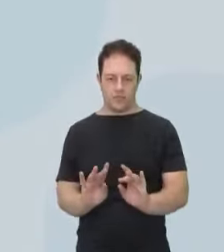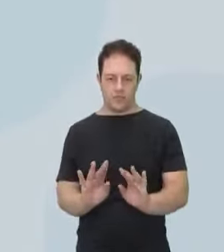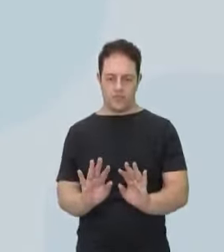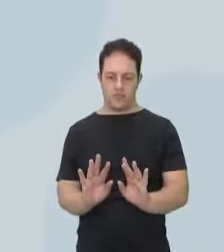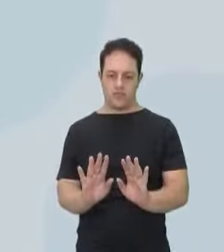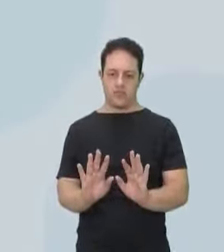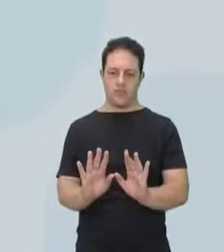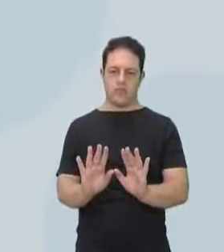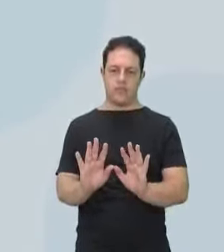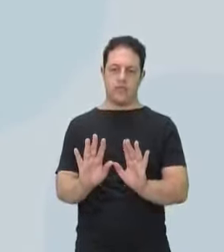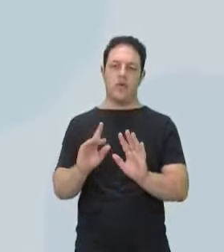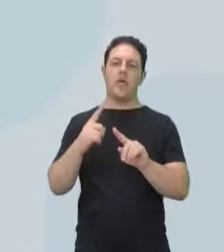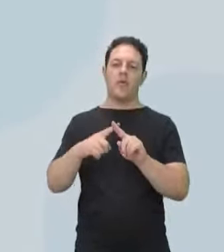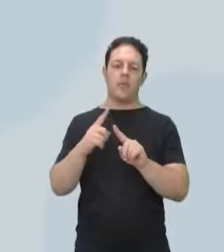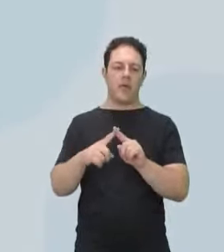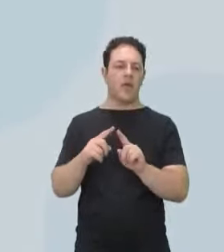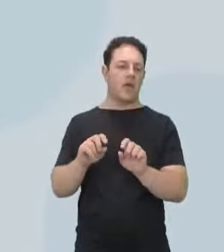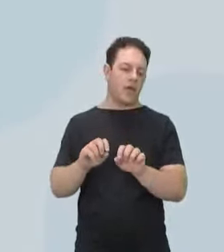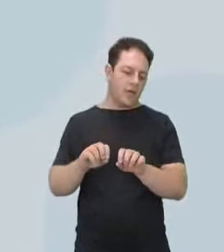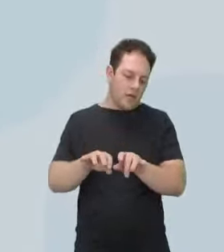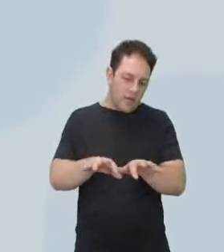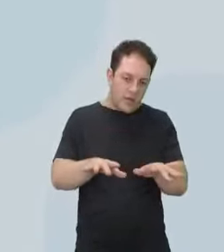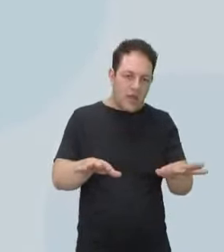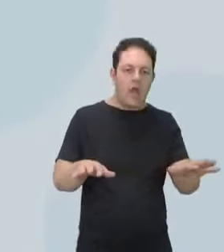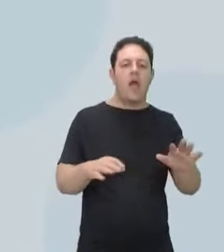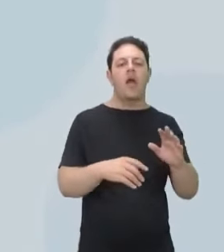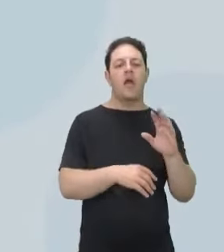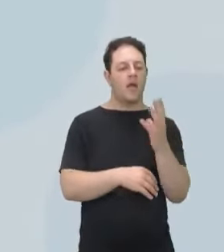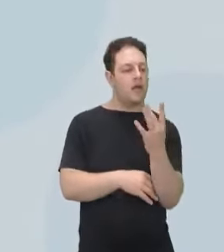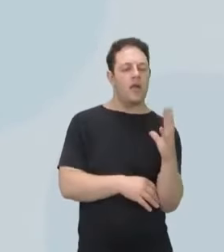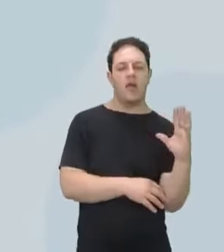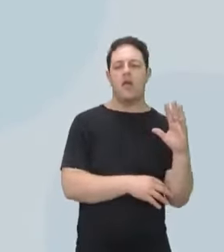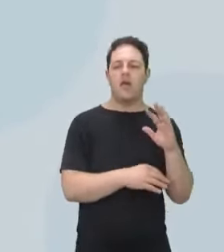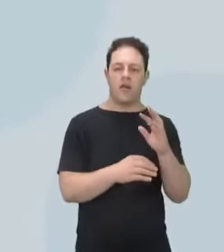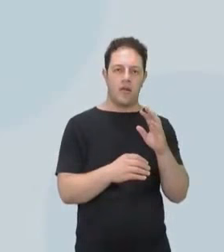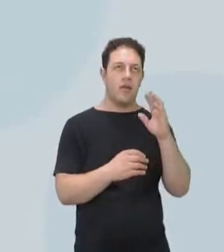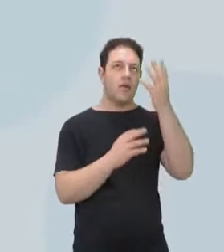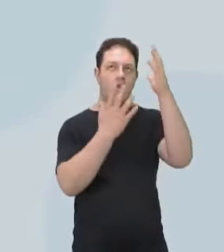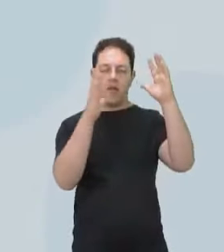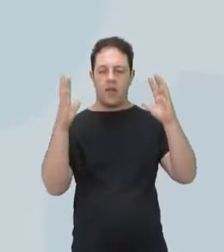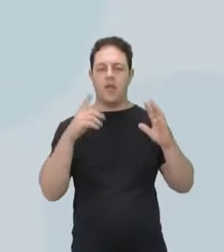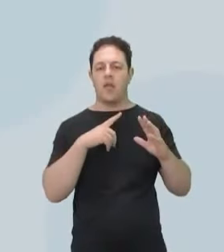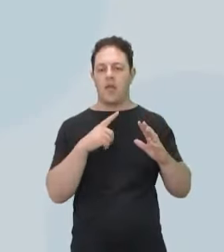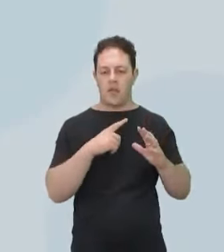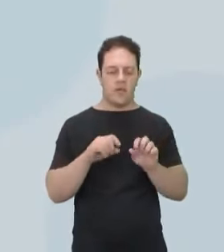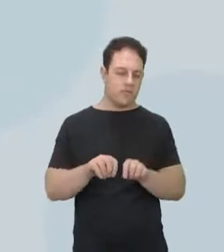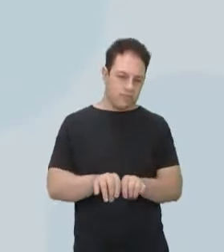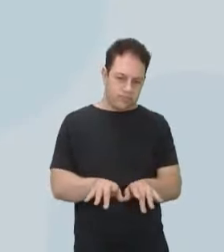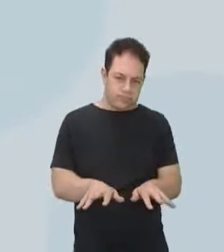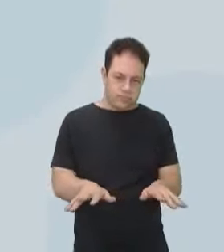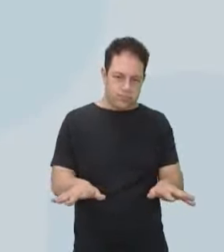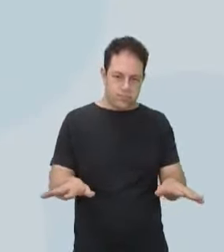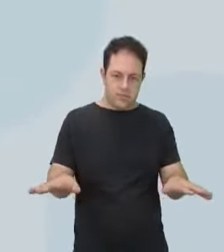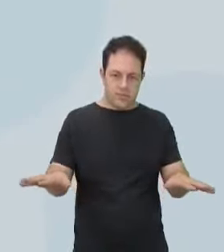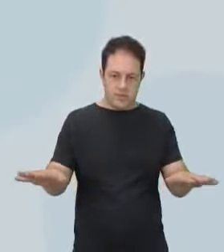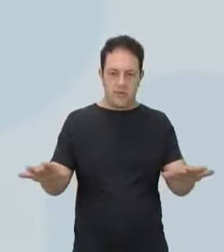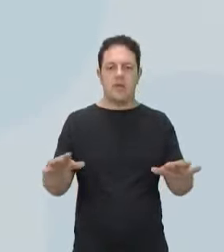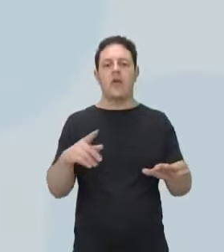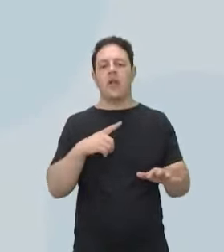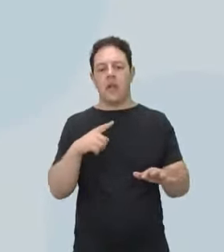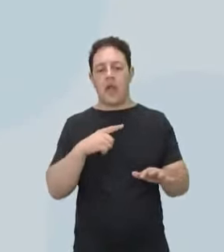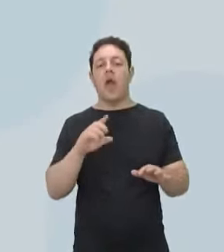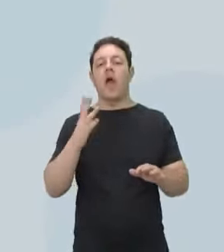evapotranspirar, tanto das plantas nas florestas quanto das porções de água. Essa